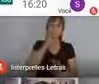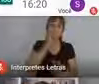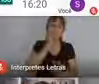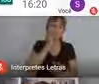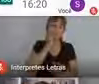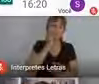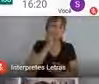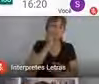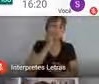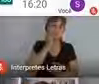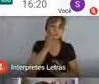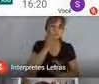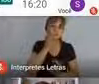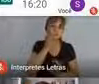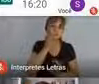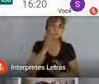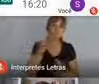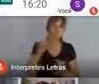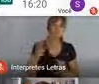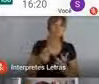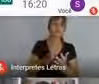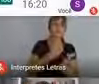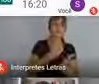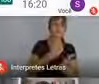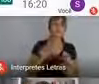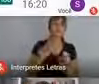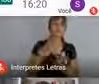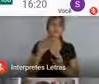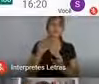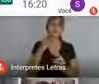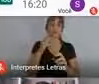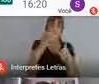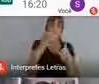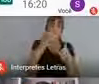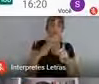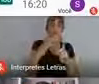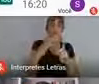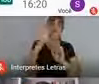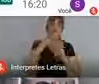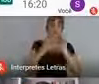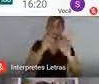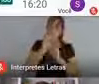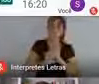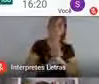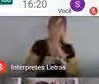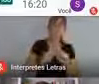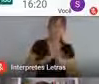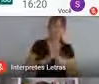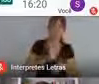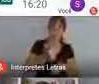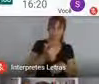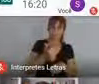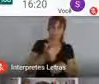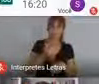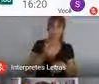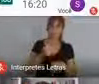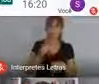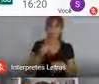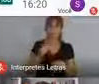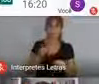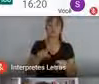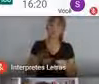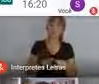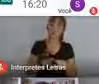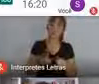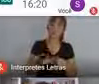infames, né, como Foucault fala, na busca por visibilidade das vozes desses sujeitos e alternativas de